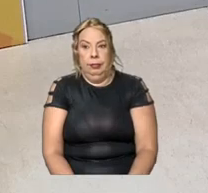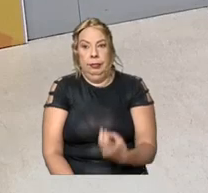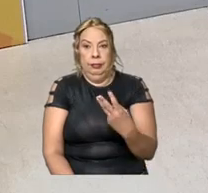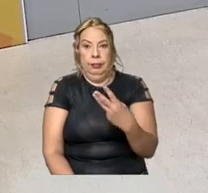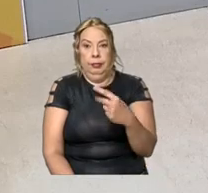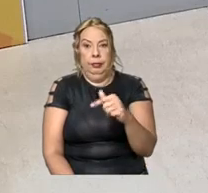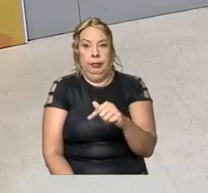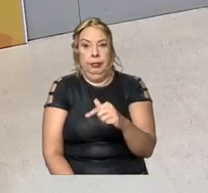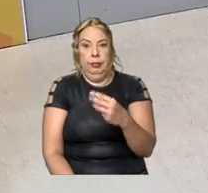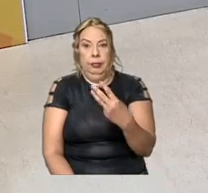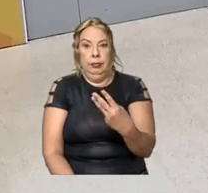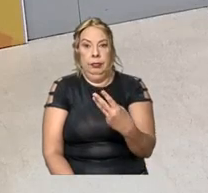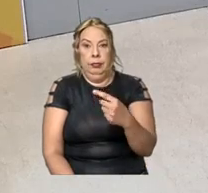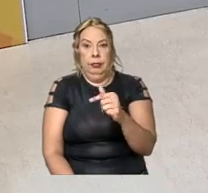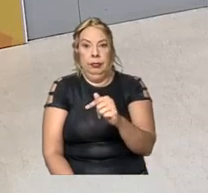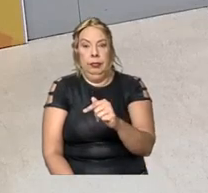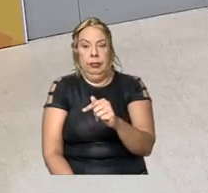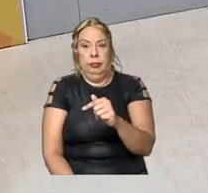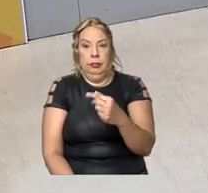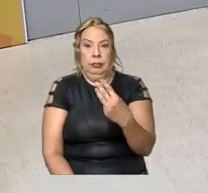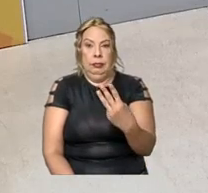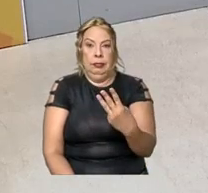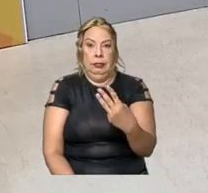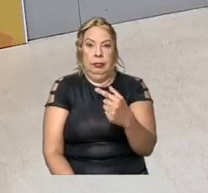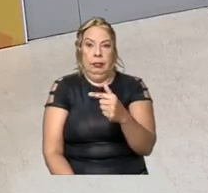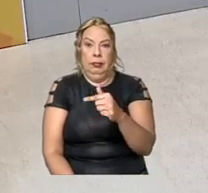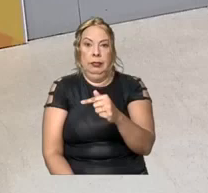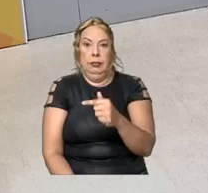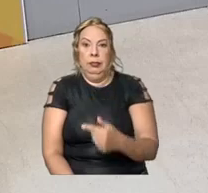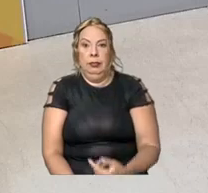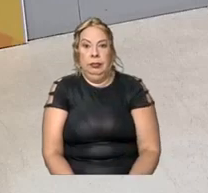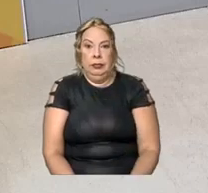também 37. 37.